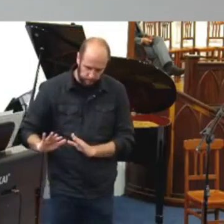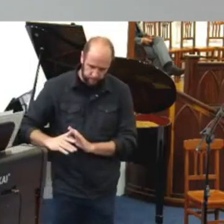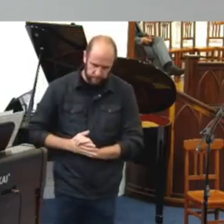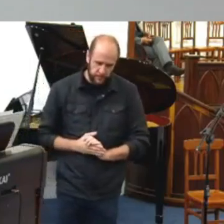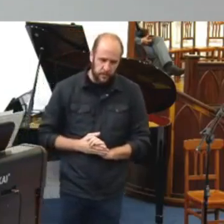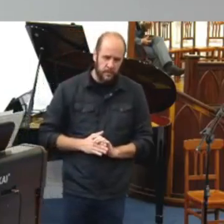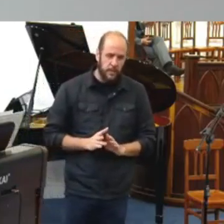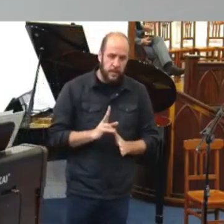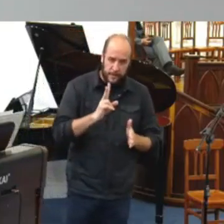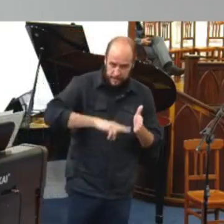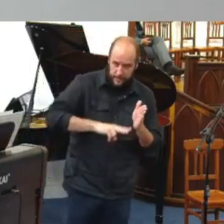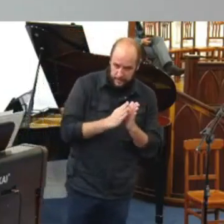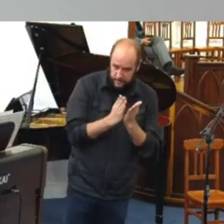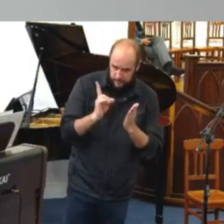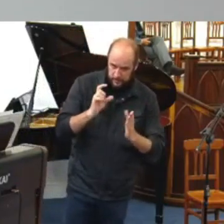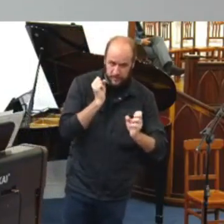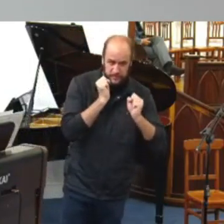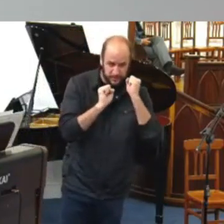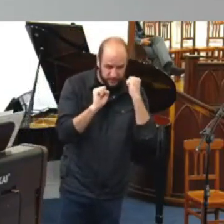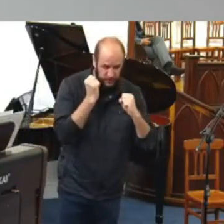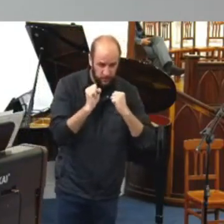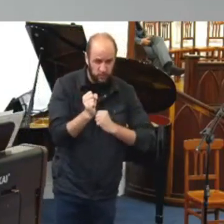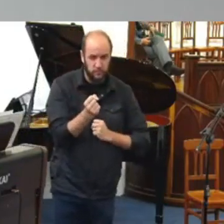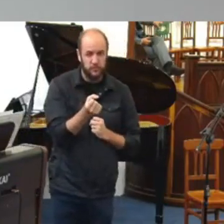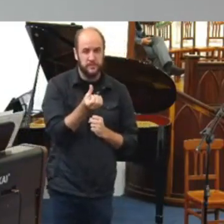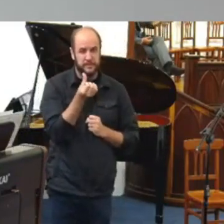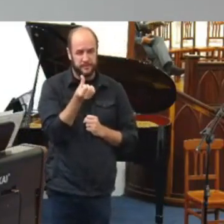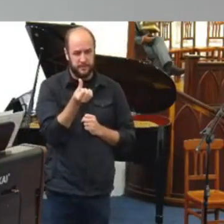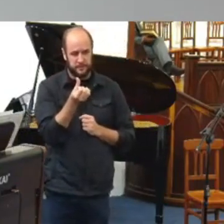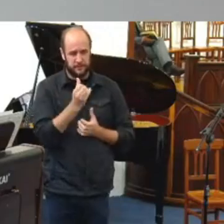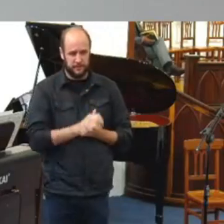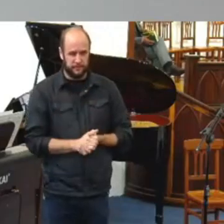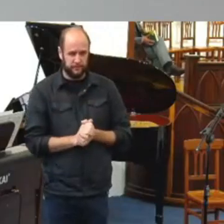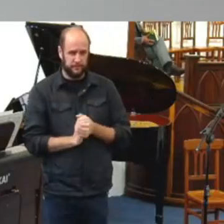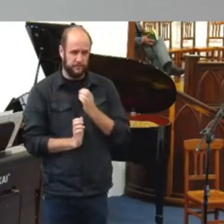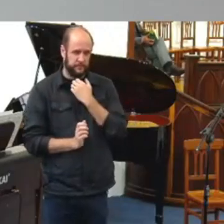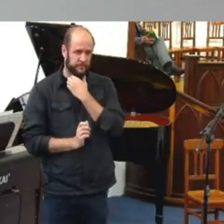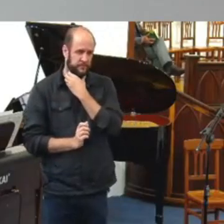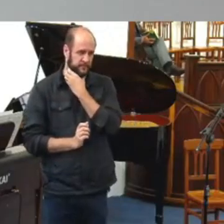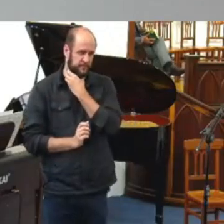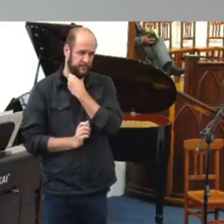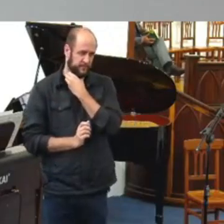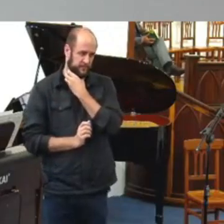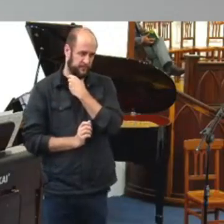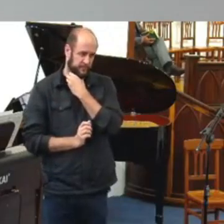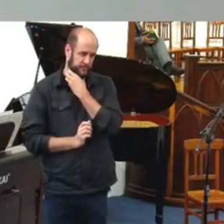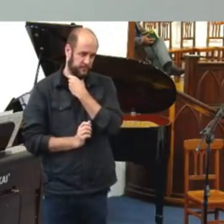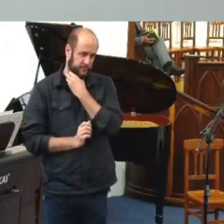palavra do Senhor, no Salmo de número 6.